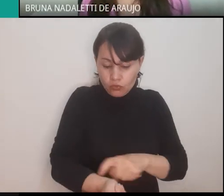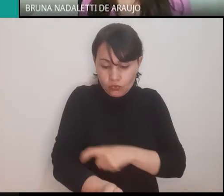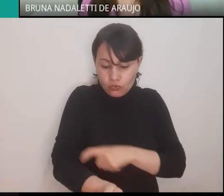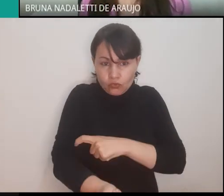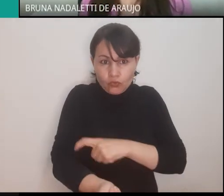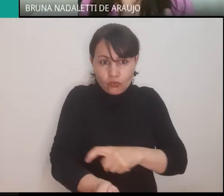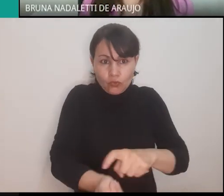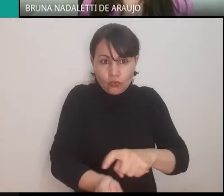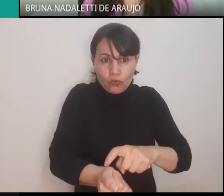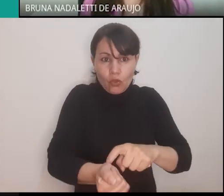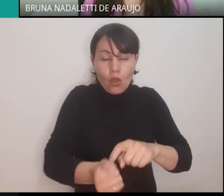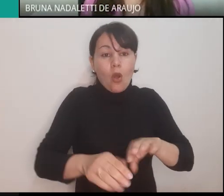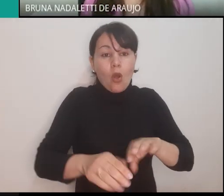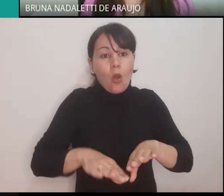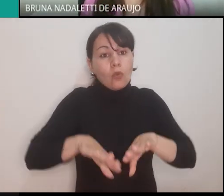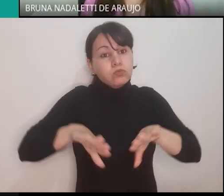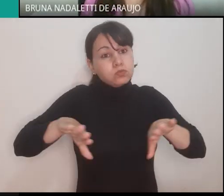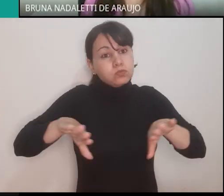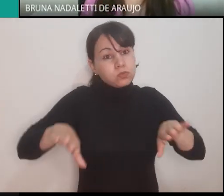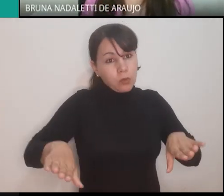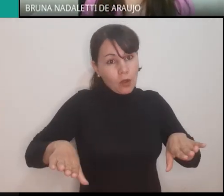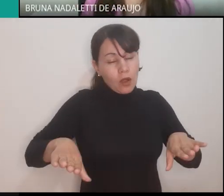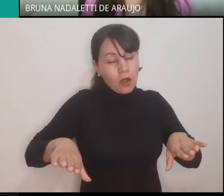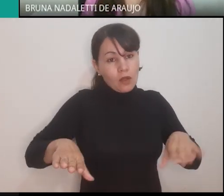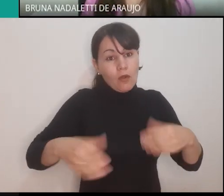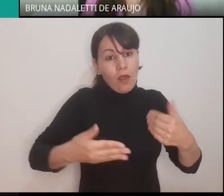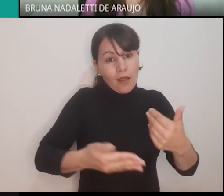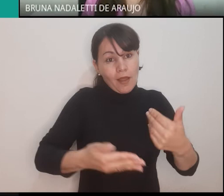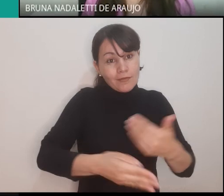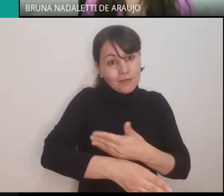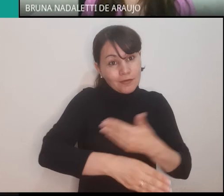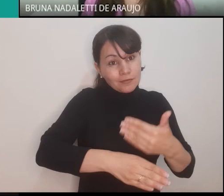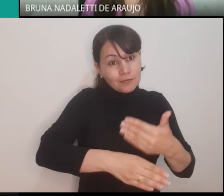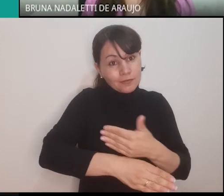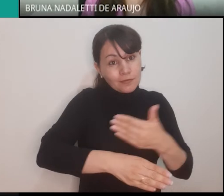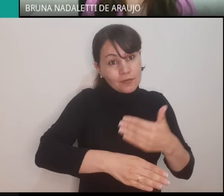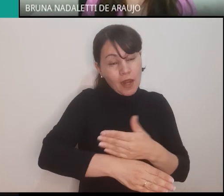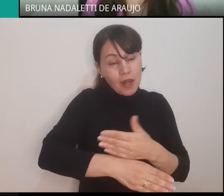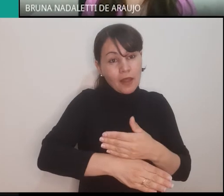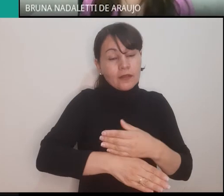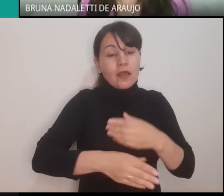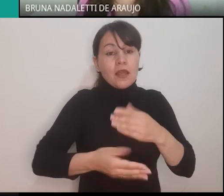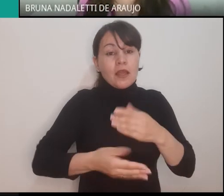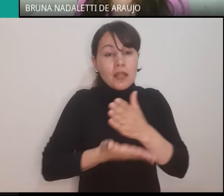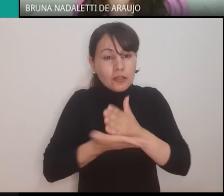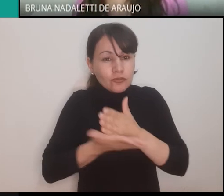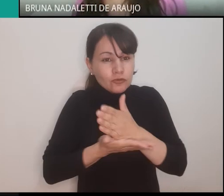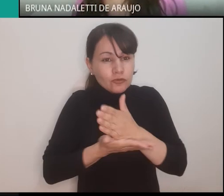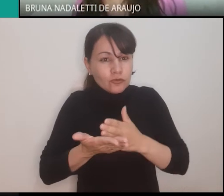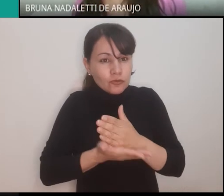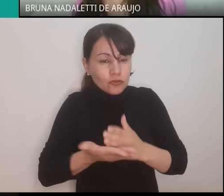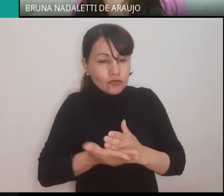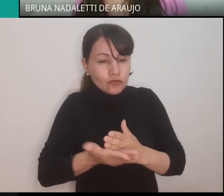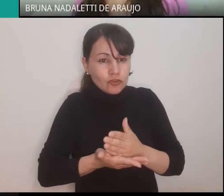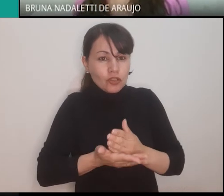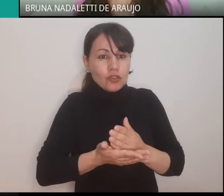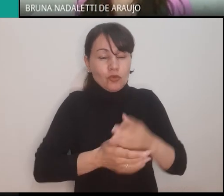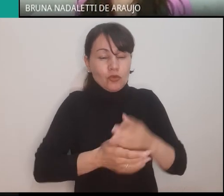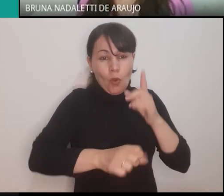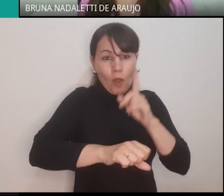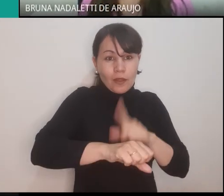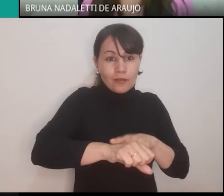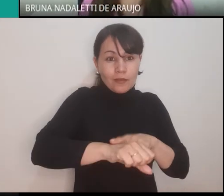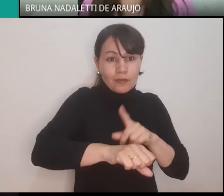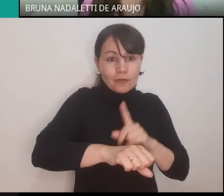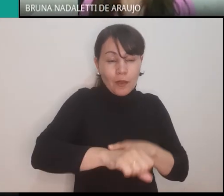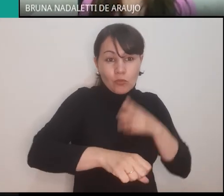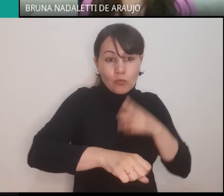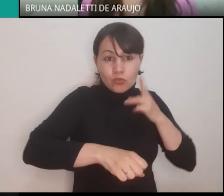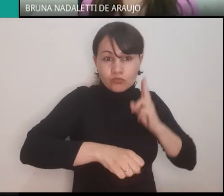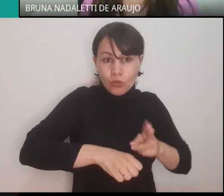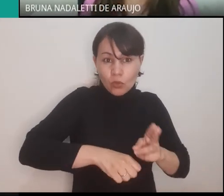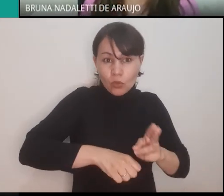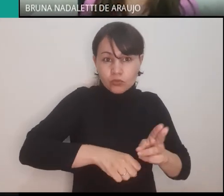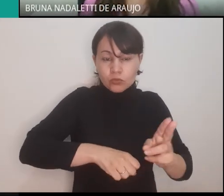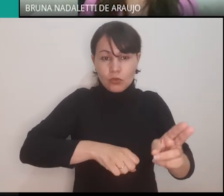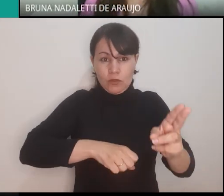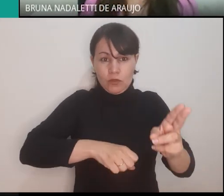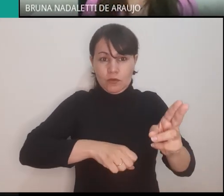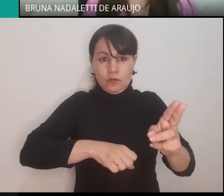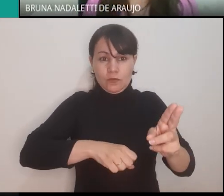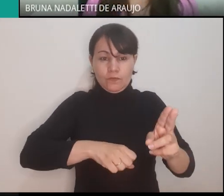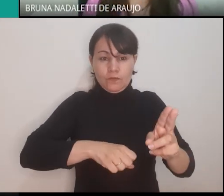separado. Esse acesso vascular, ele é dividido também em temporário e permanente, os